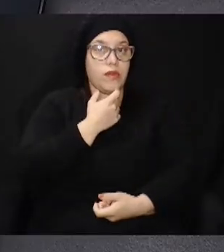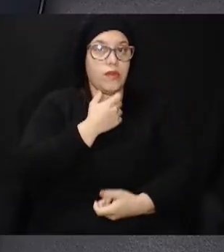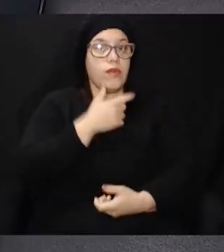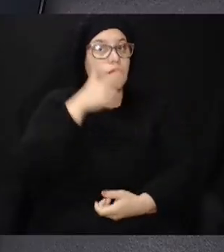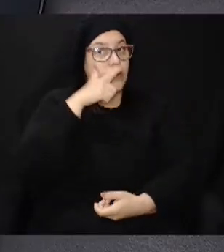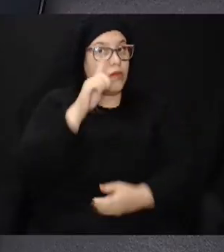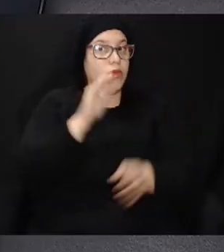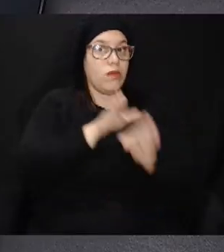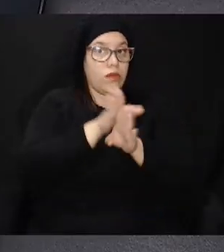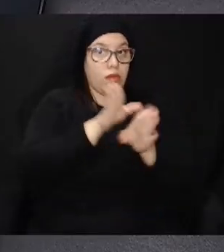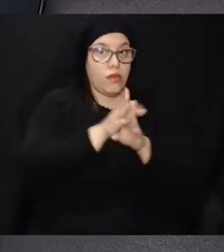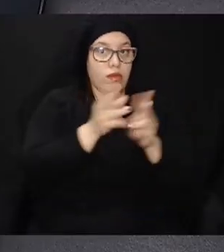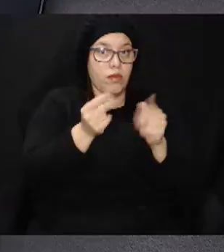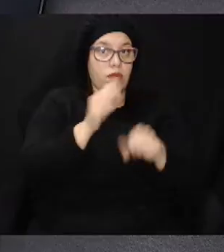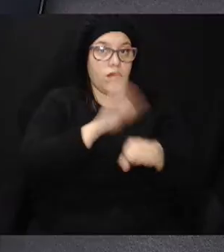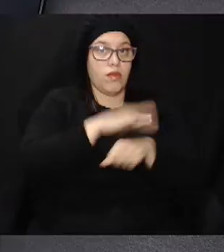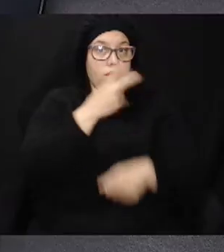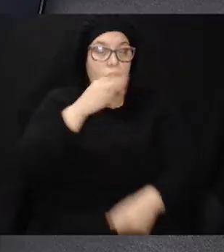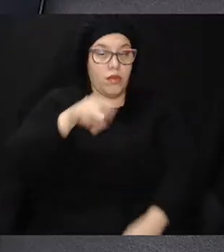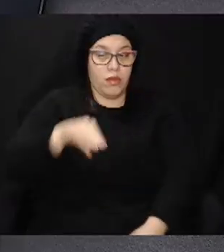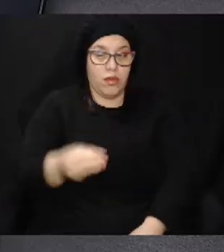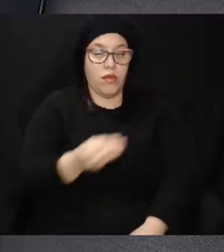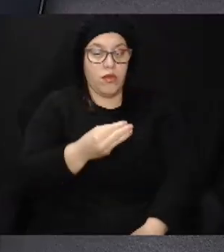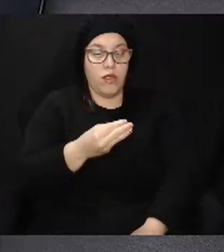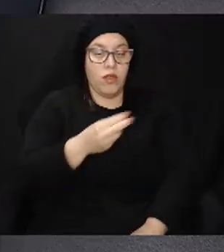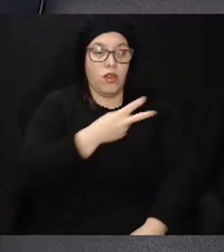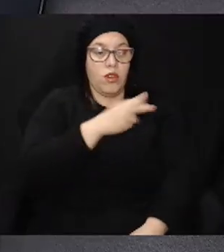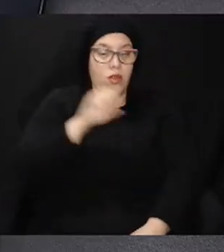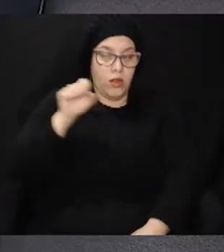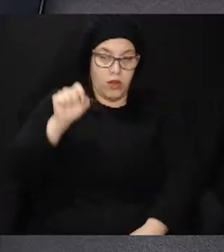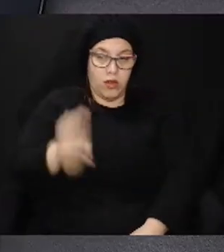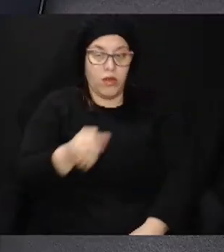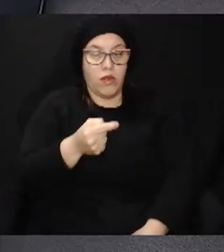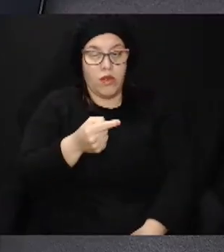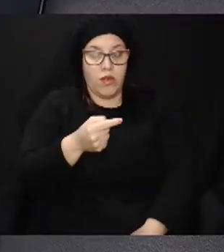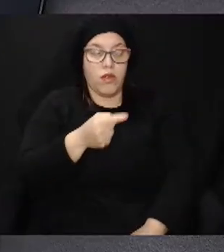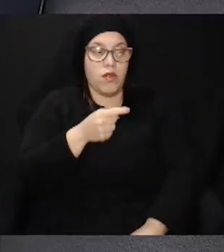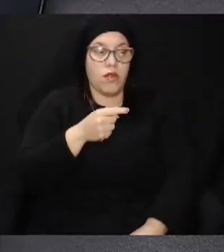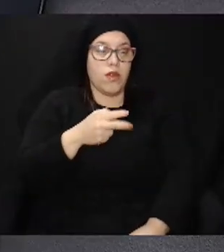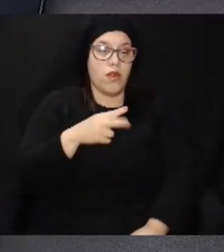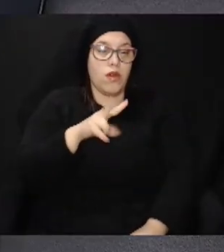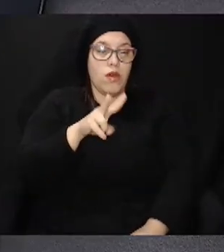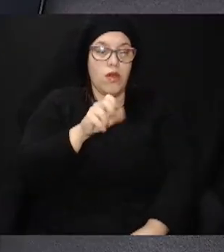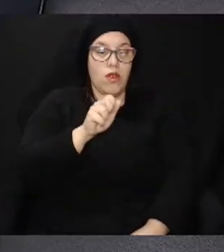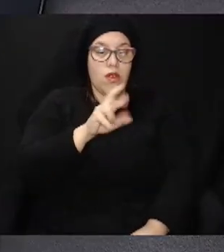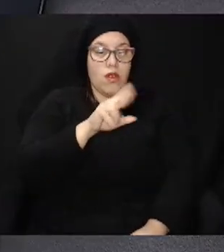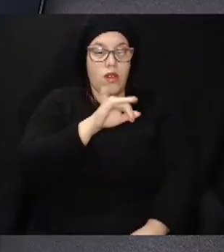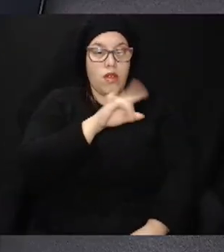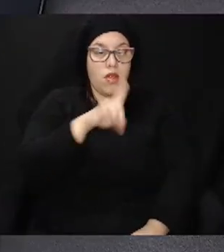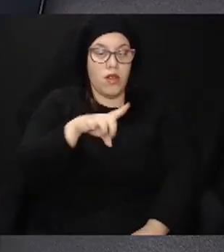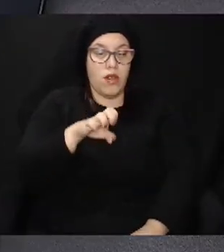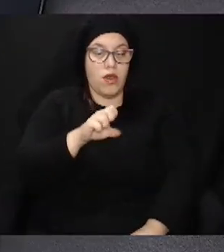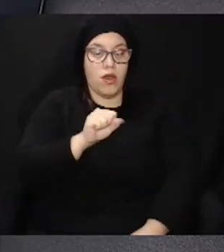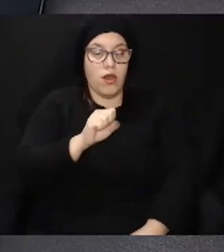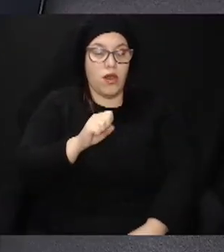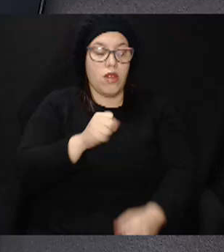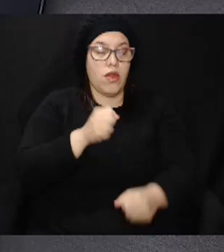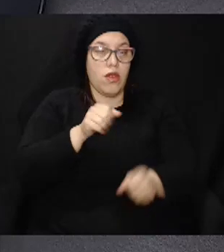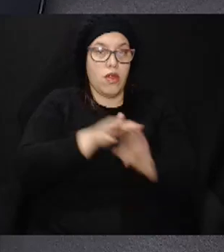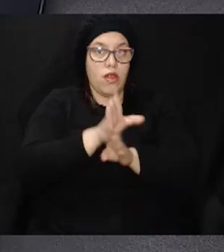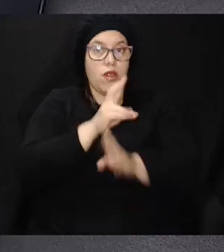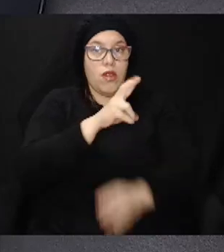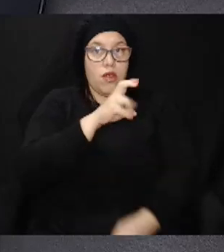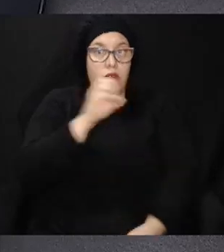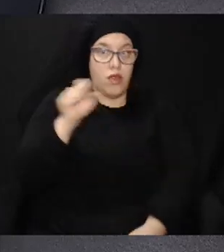enviar mais R$ 2.200.000 para cirurgias de varize. varizes, e estamos enviando mais R$ 500